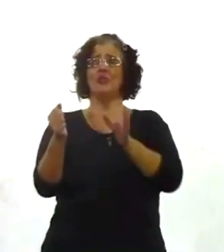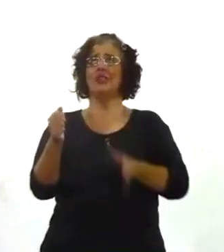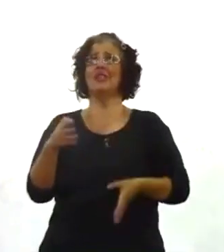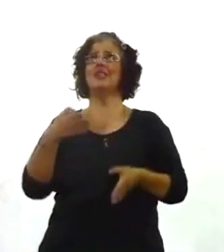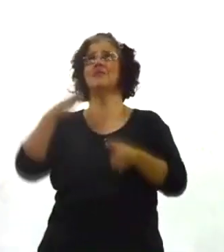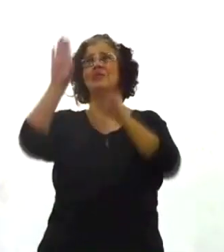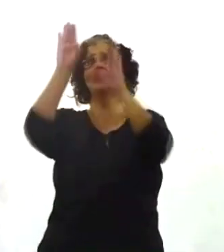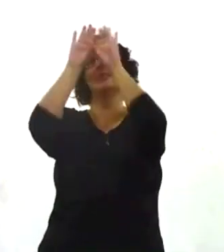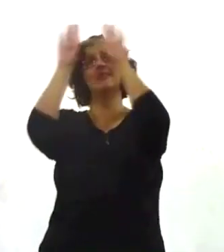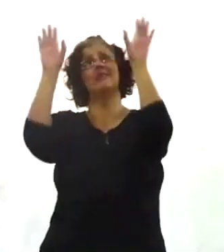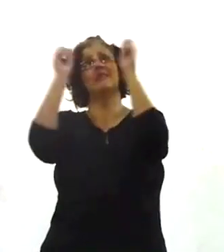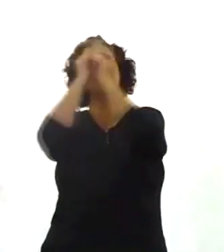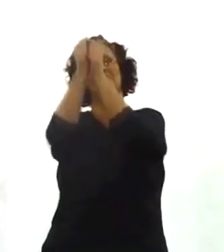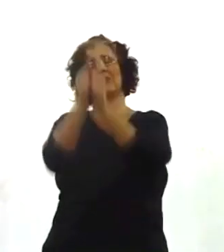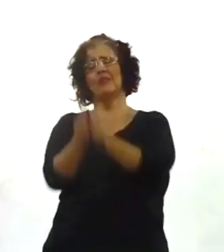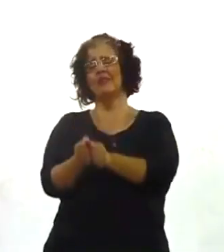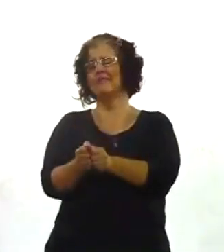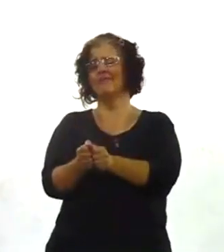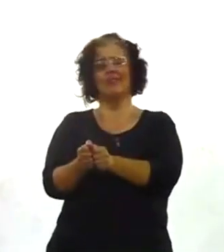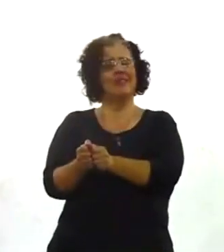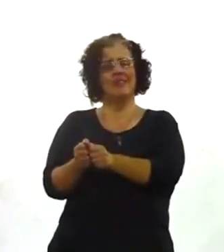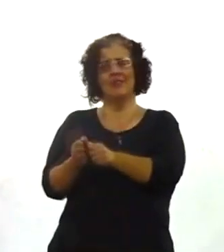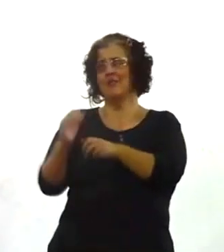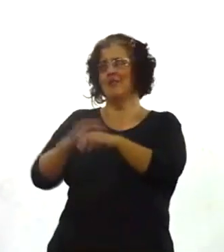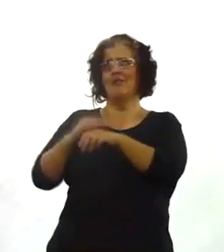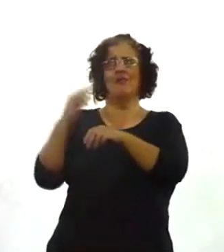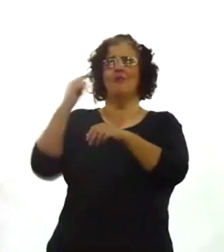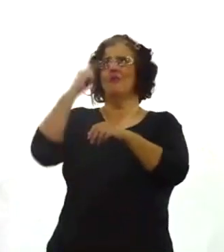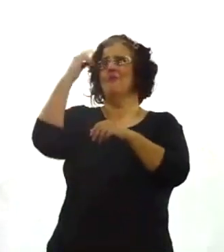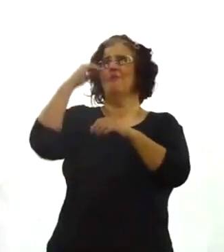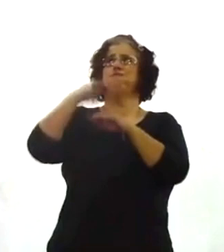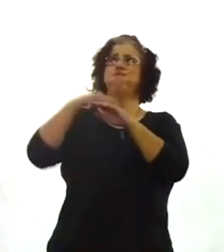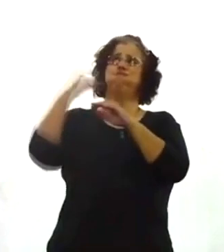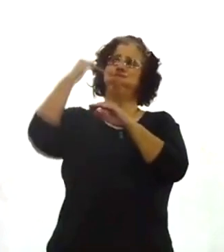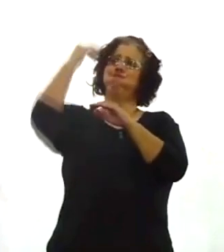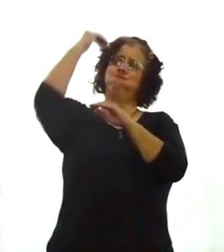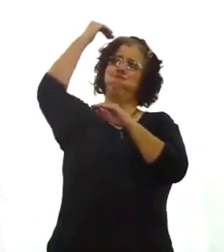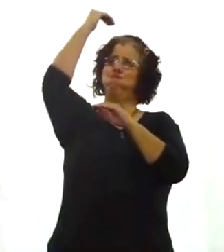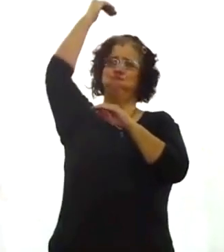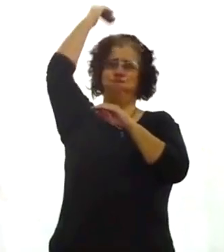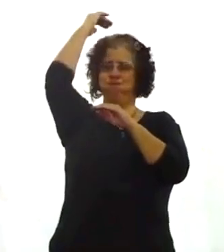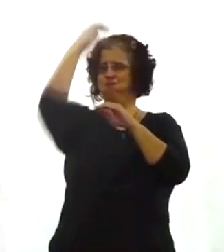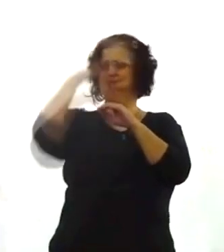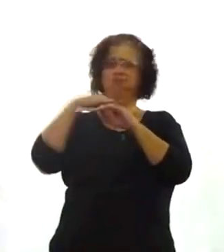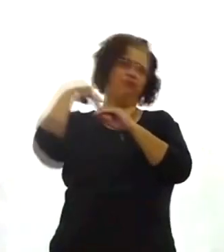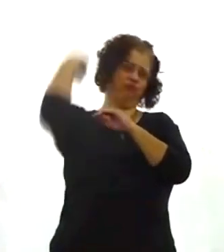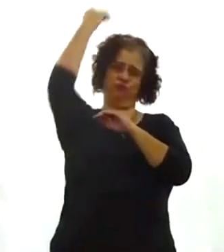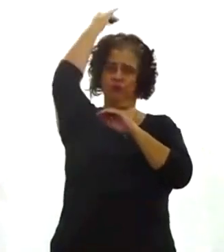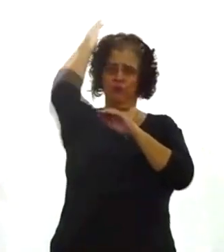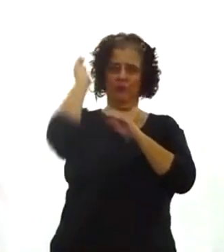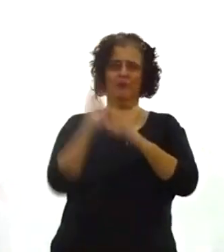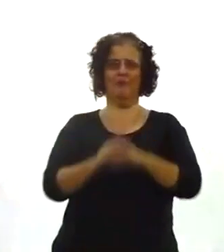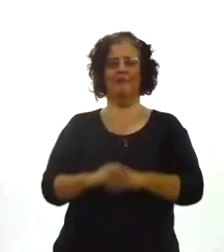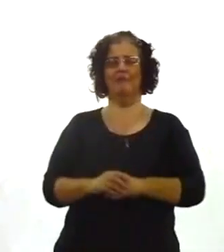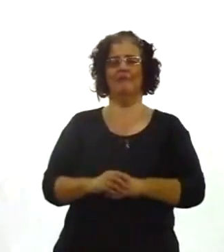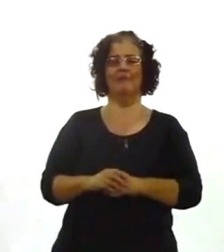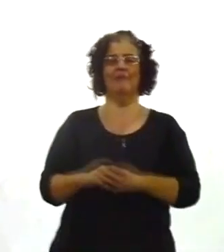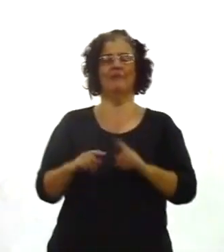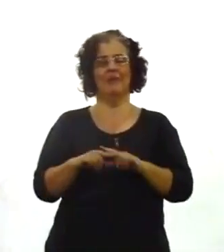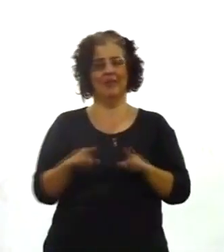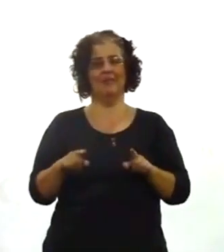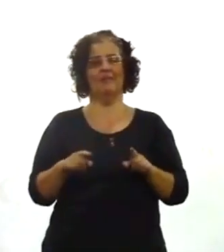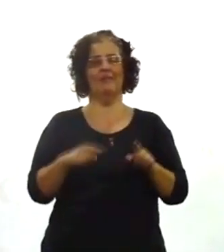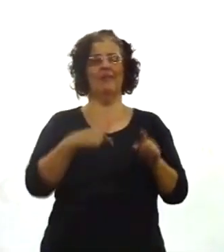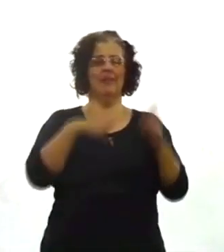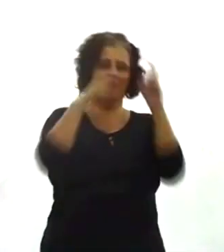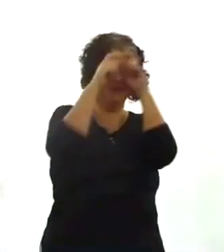infinitamente melhor. Mas ele diz: mas eu tenho outra preocupação. O trabalho com vocês,